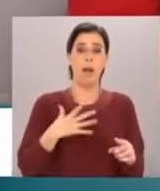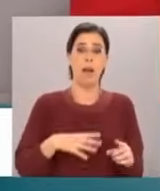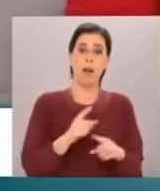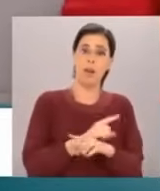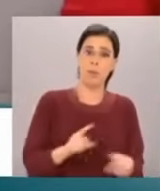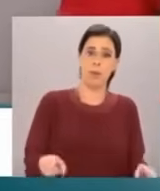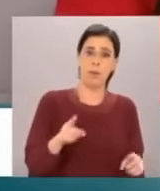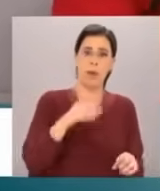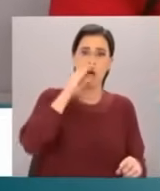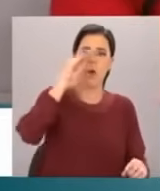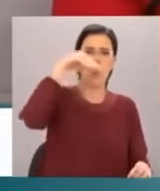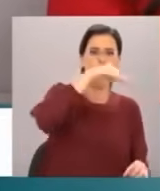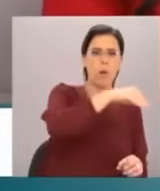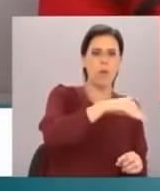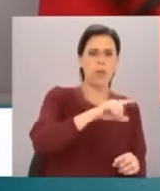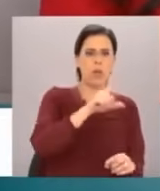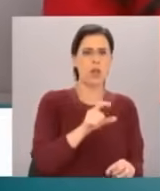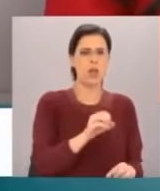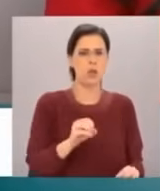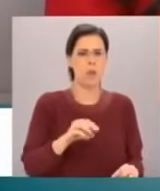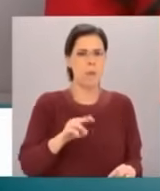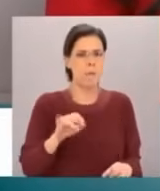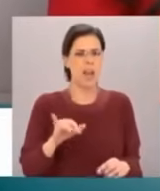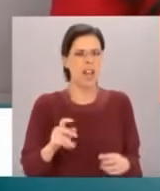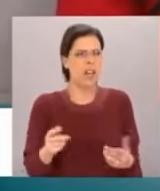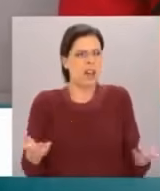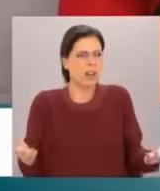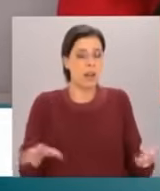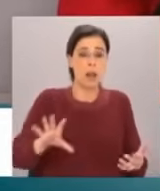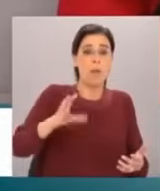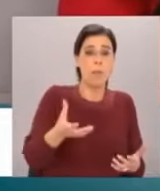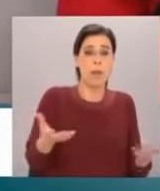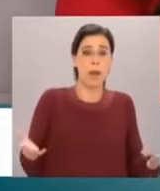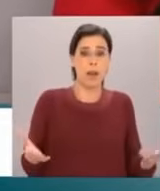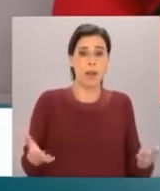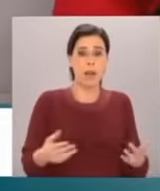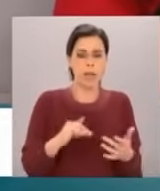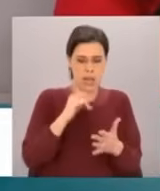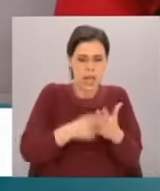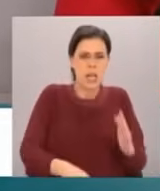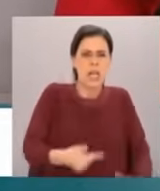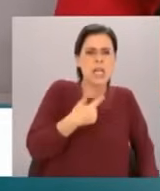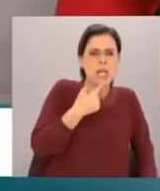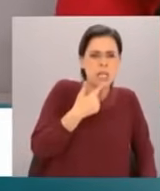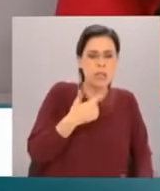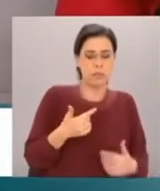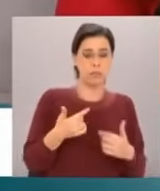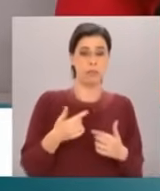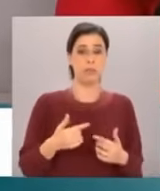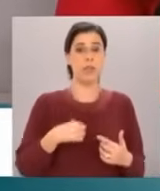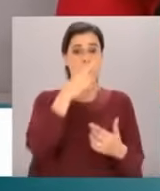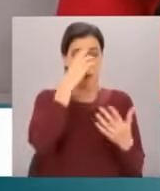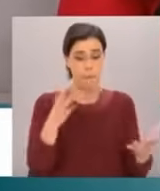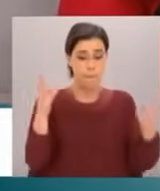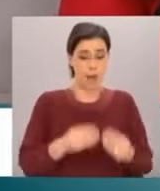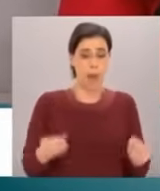até queremos proibir os golfinhos no Zoo Marine quer dizer o país o país está atuava em imposto honestamente nós temos outro lado sem pode